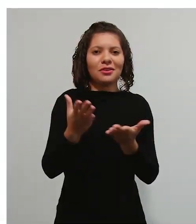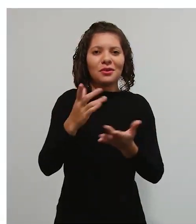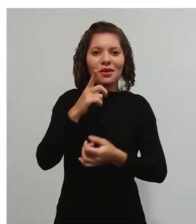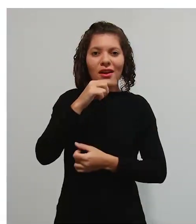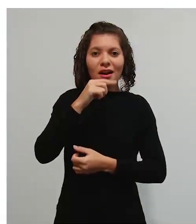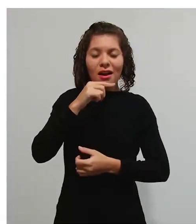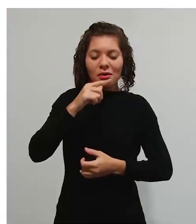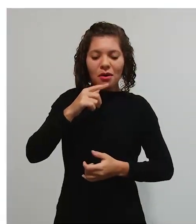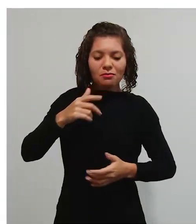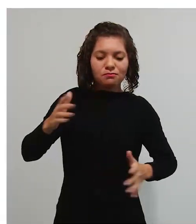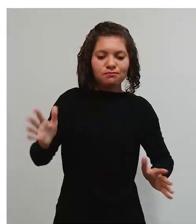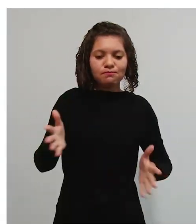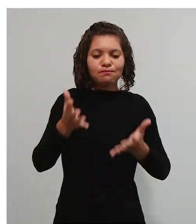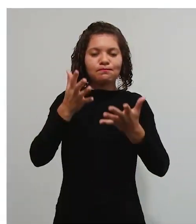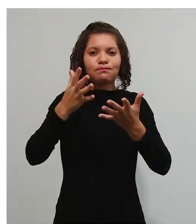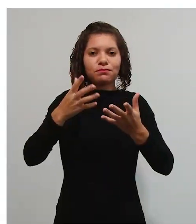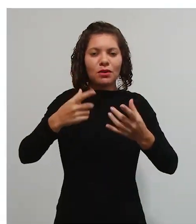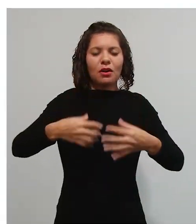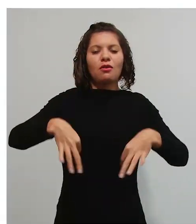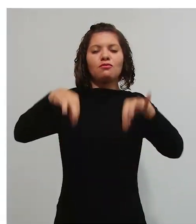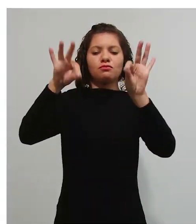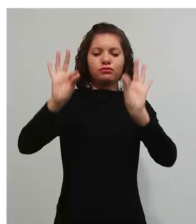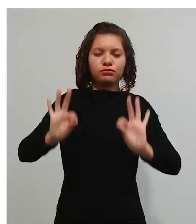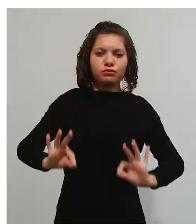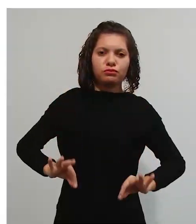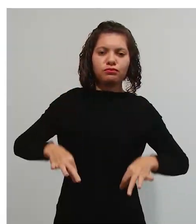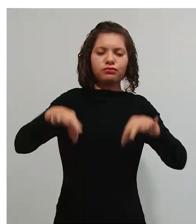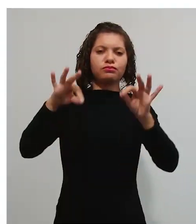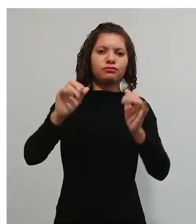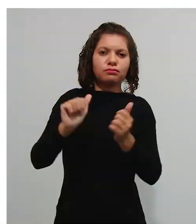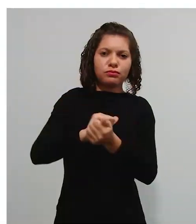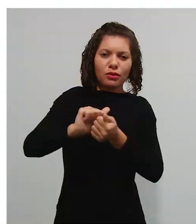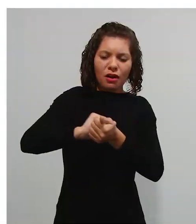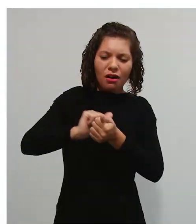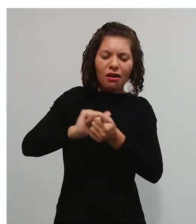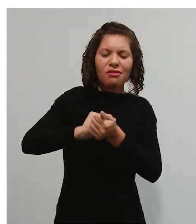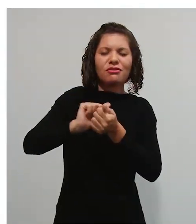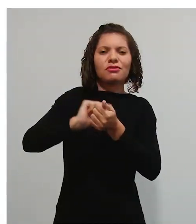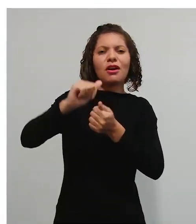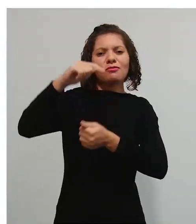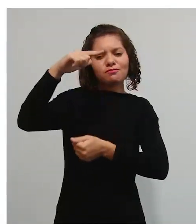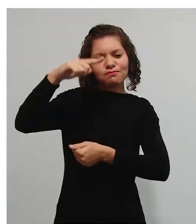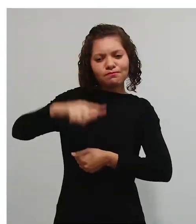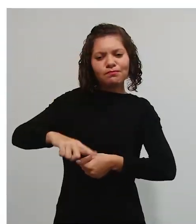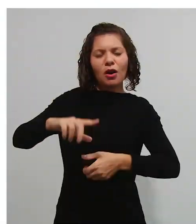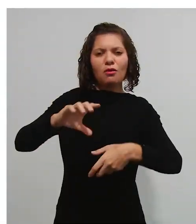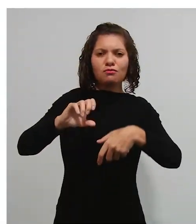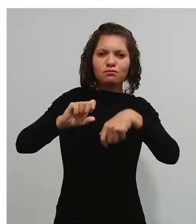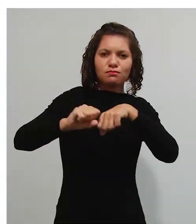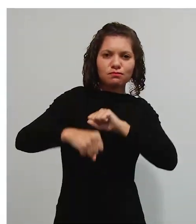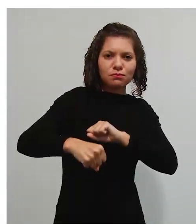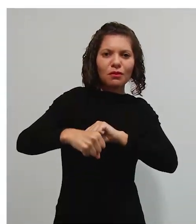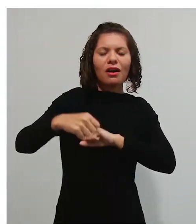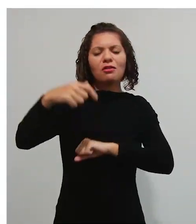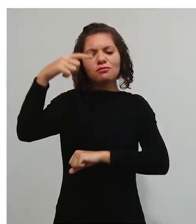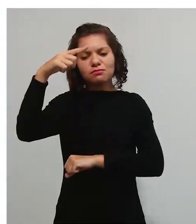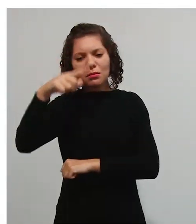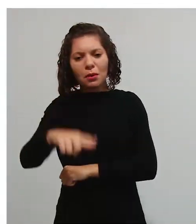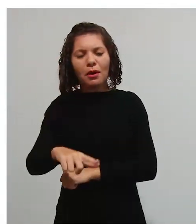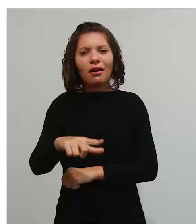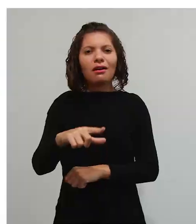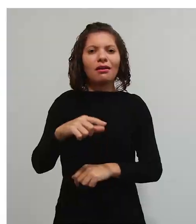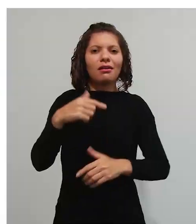água com a mão, batem o pano na laje ou na pedra limpa e dão mais uma torcida e mais